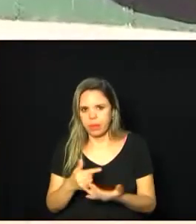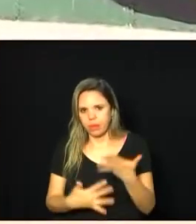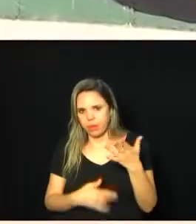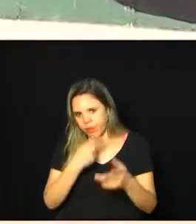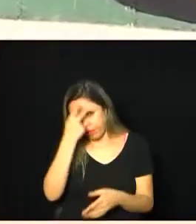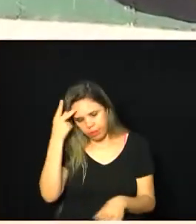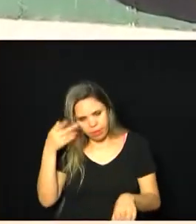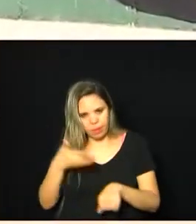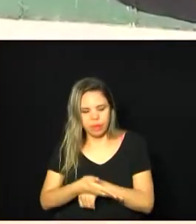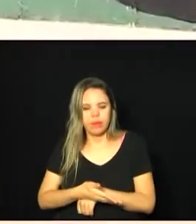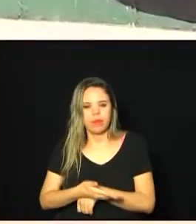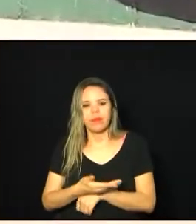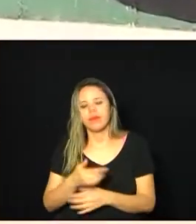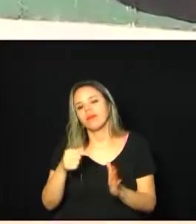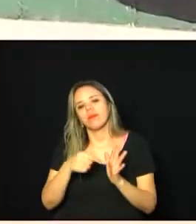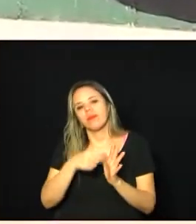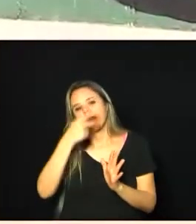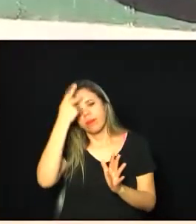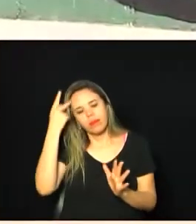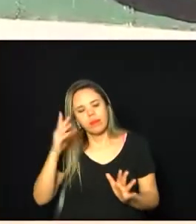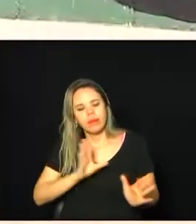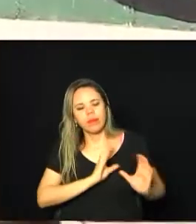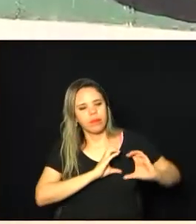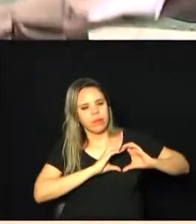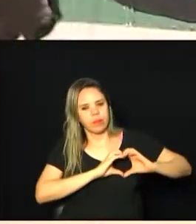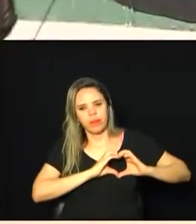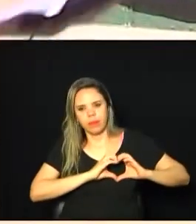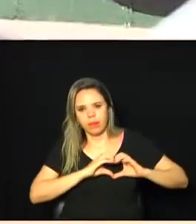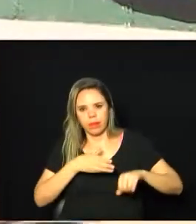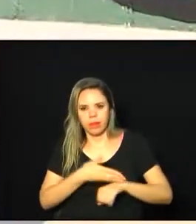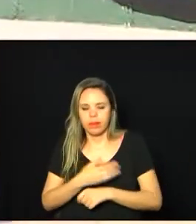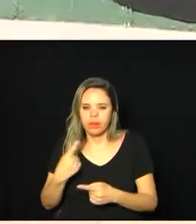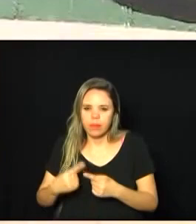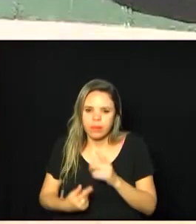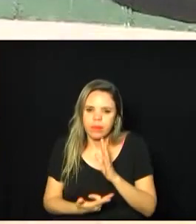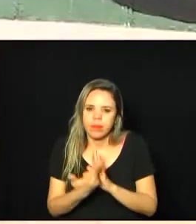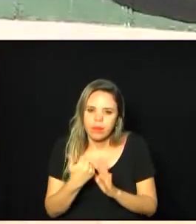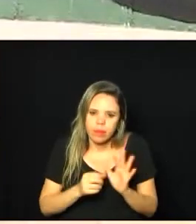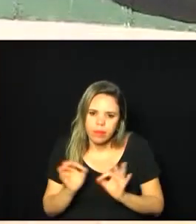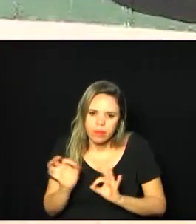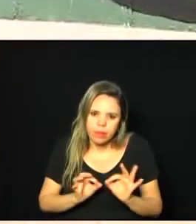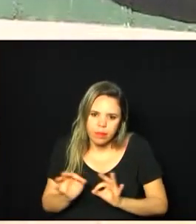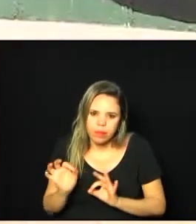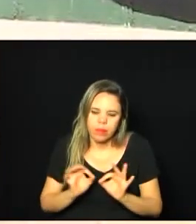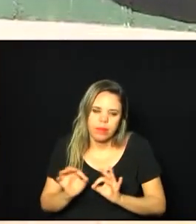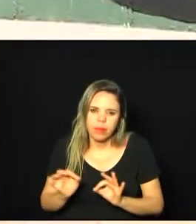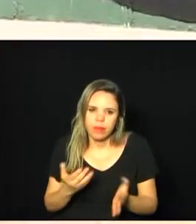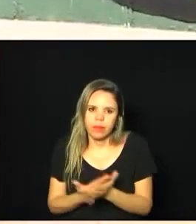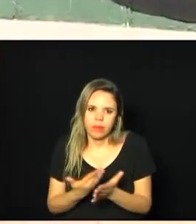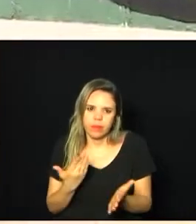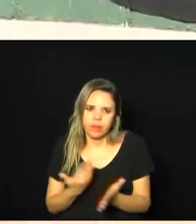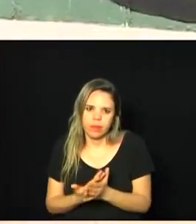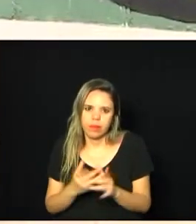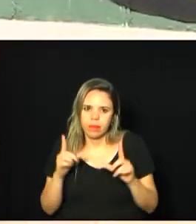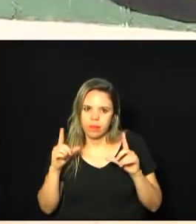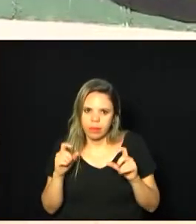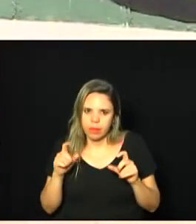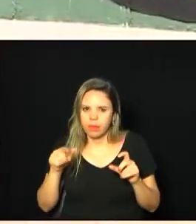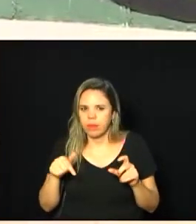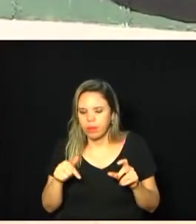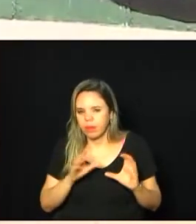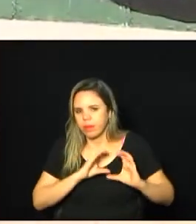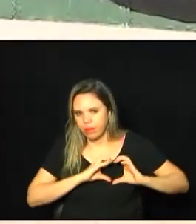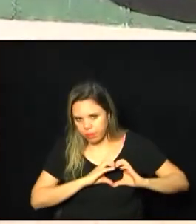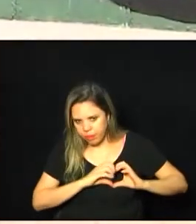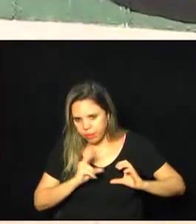gente envolvida, muita mão envolvida, muito coração envolvido também, porque para desenhar, para preparar uma aula, para fazer uma foto,